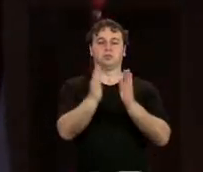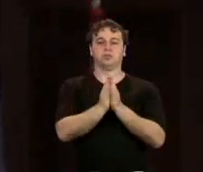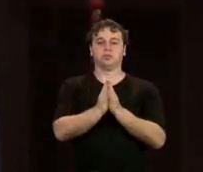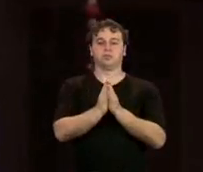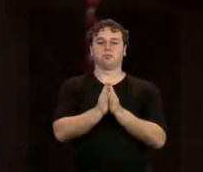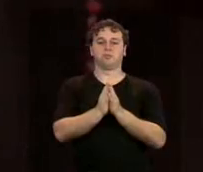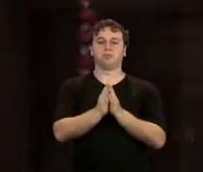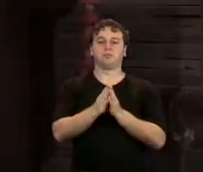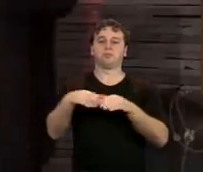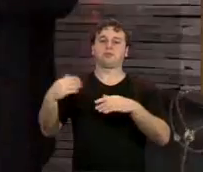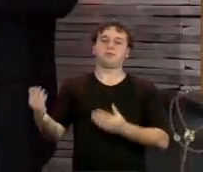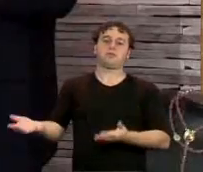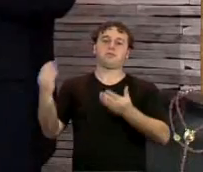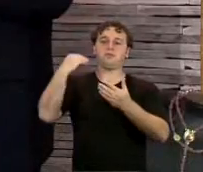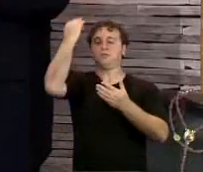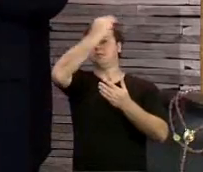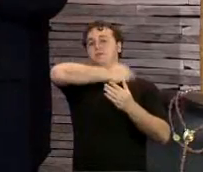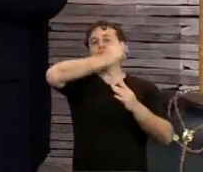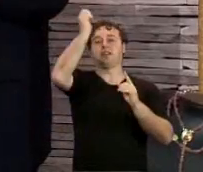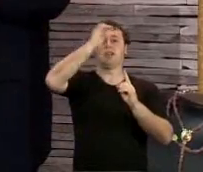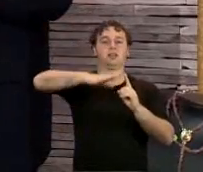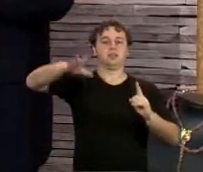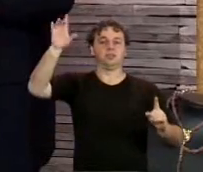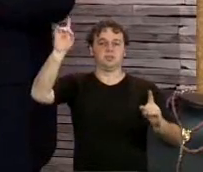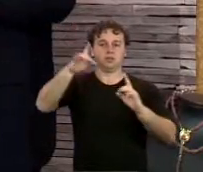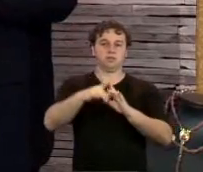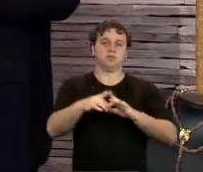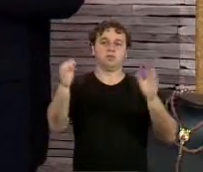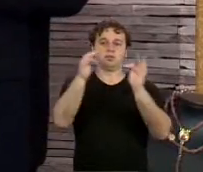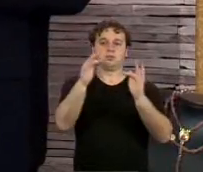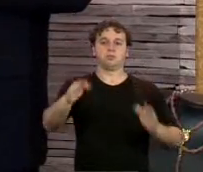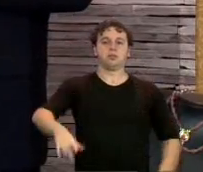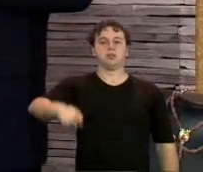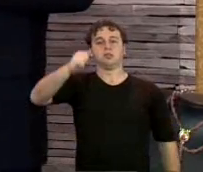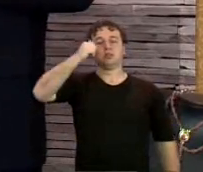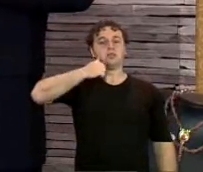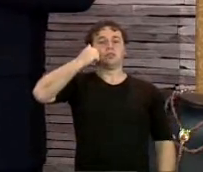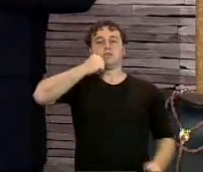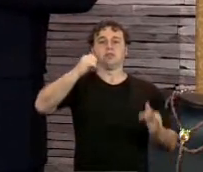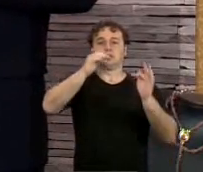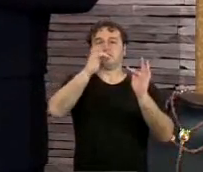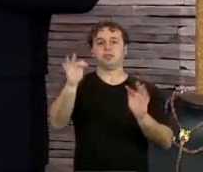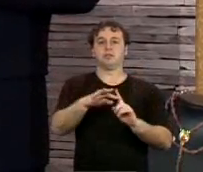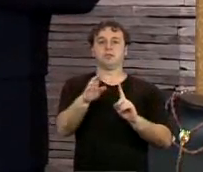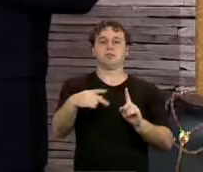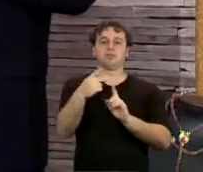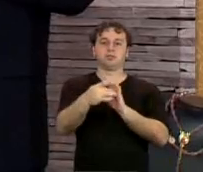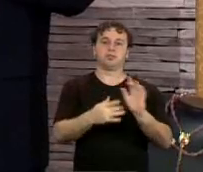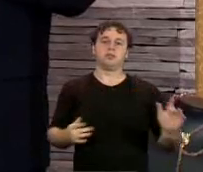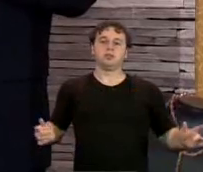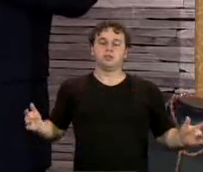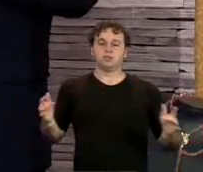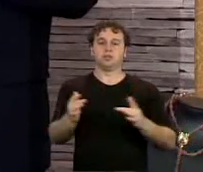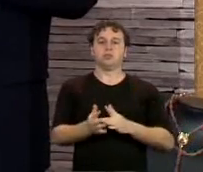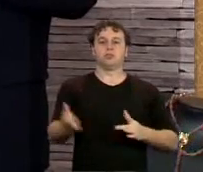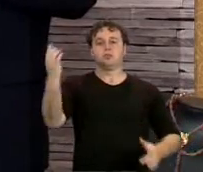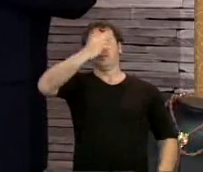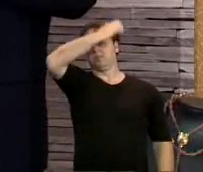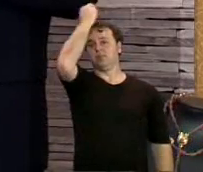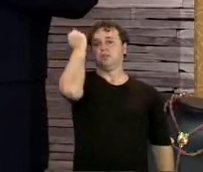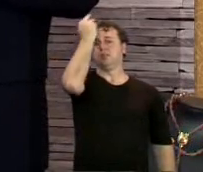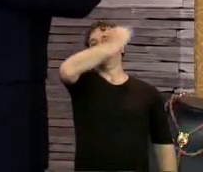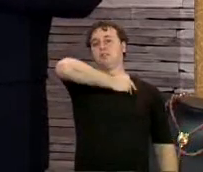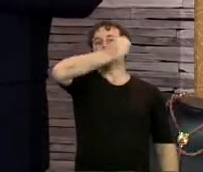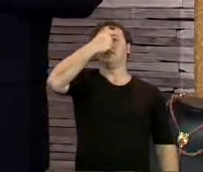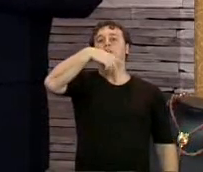nossa morte. Amém. Ave Maria, cheia de graça, o Senhor é convosco. Bendita sois vós entre as mulheres e bendito é o fruto do